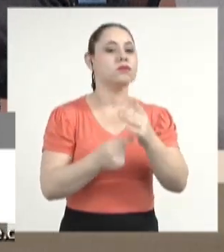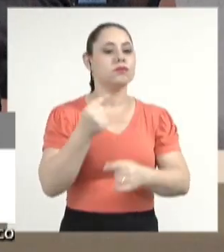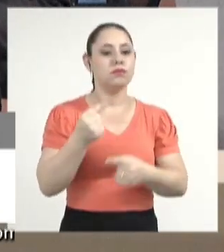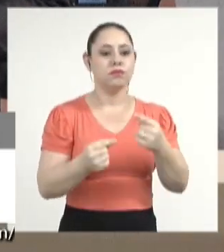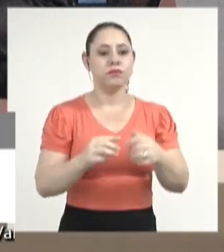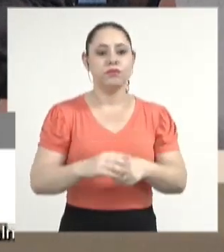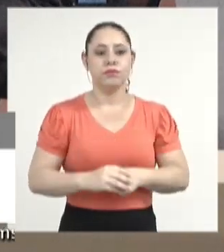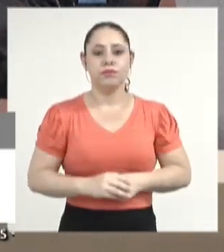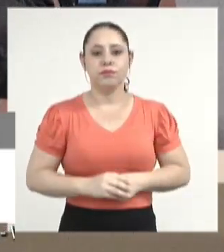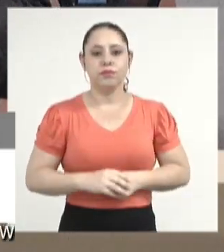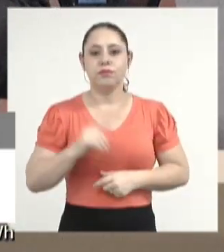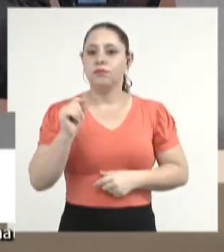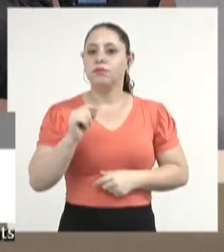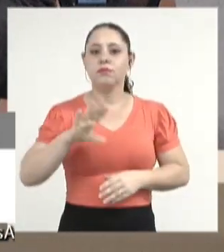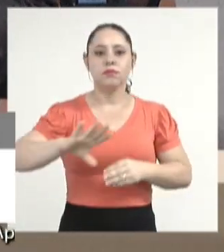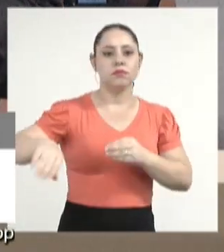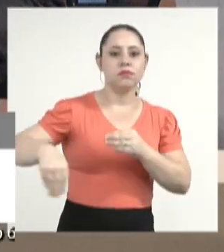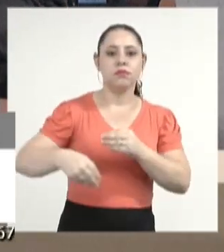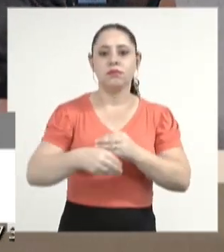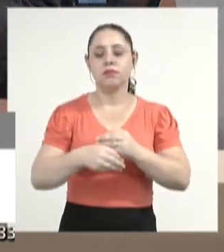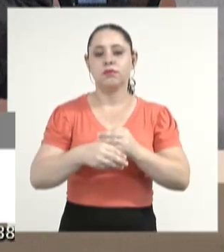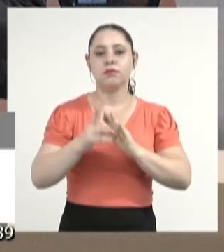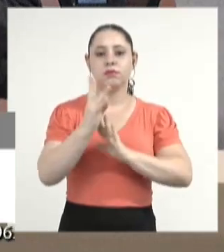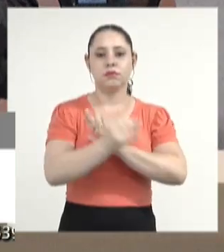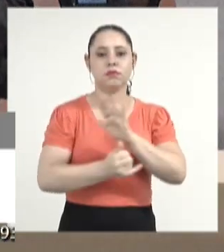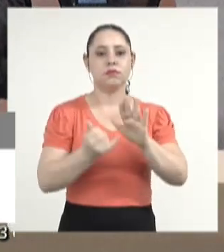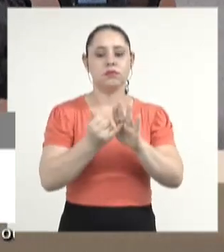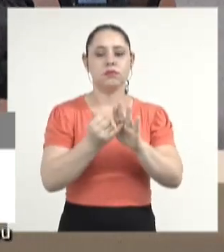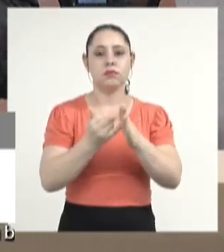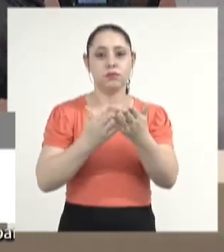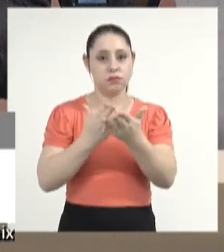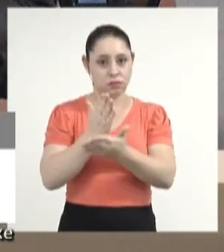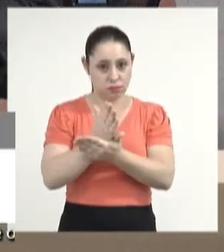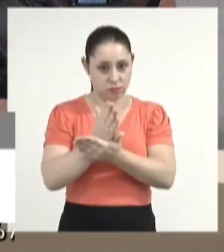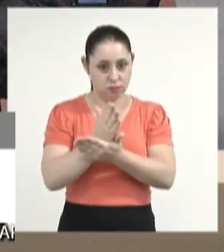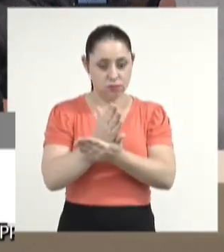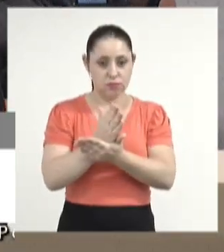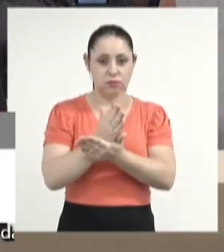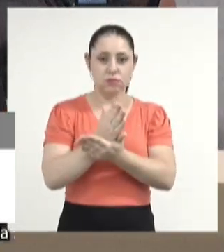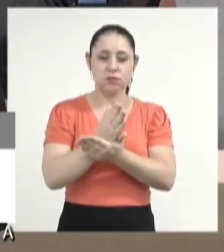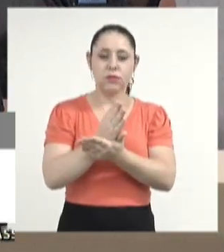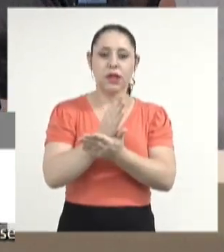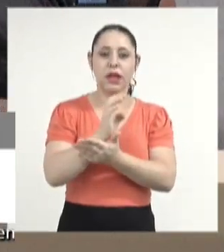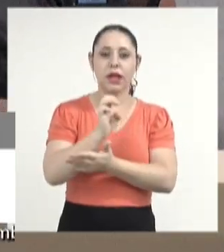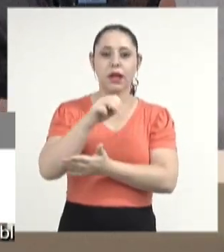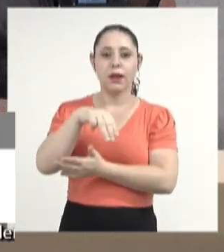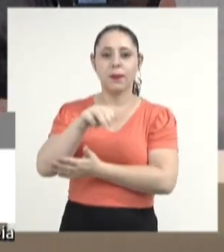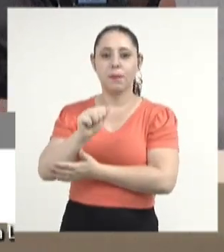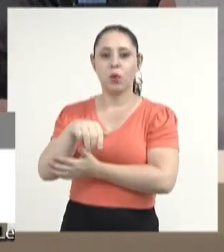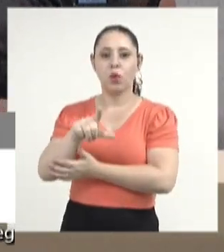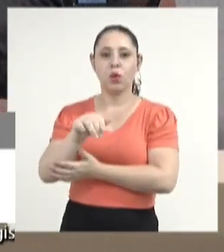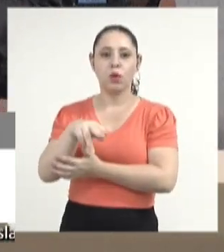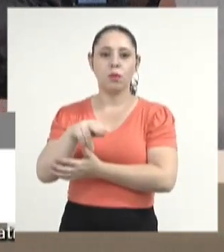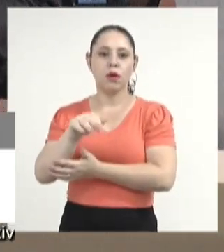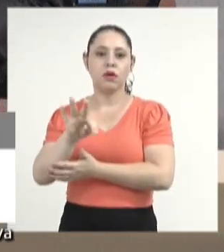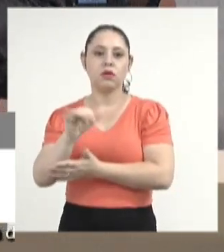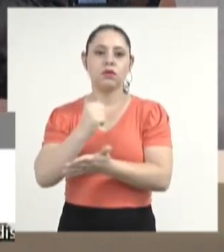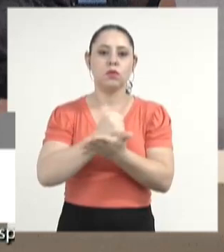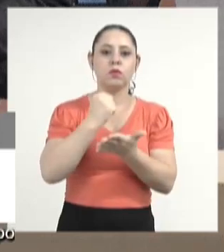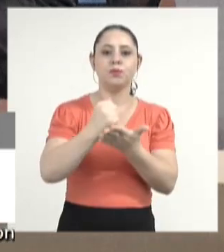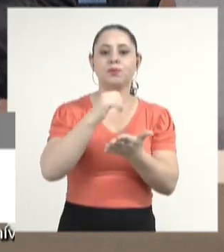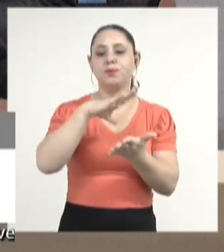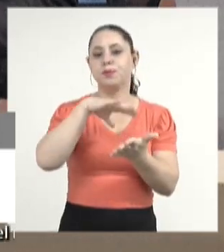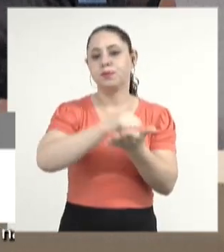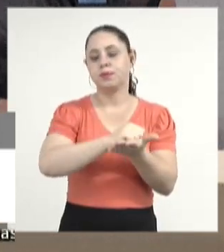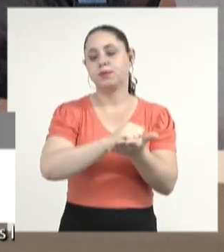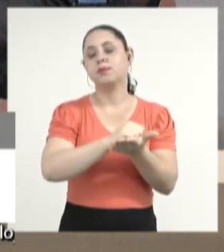primeira discussão, que é uma emenda ao projeto, foi aprovada essa emenda dos emolumentos dos cartórios. O